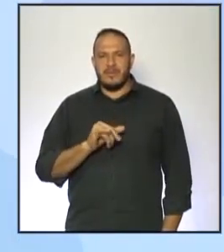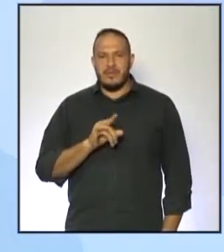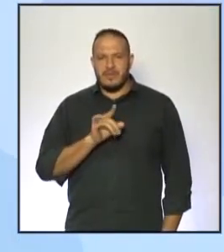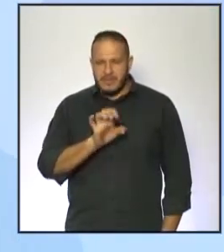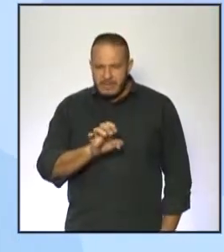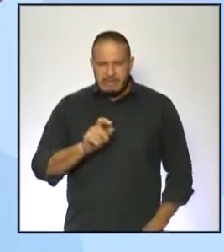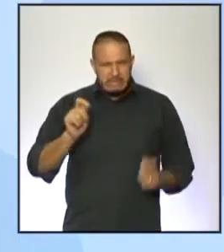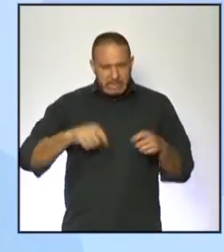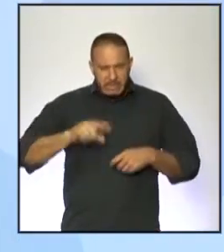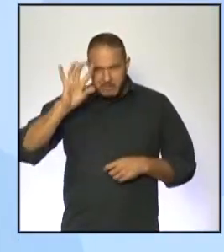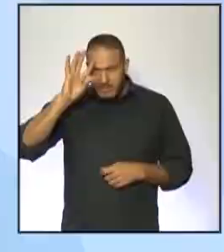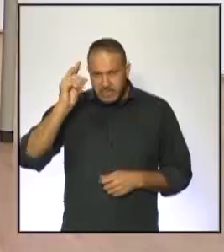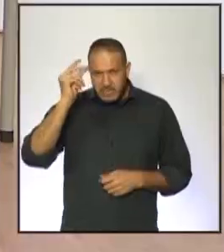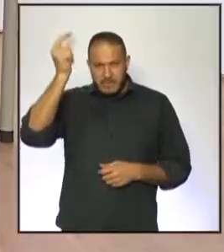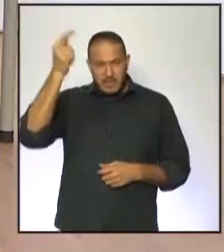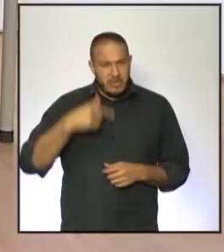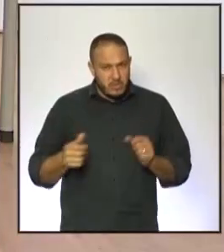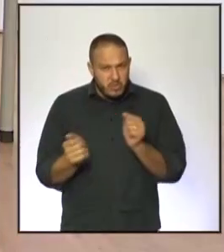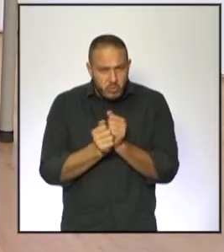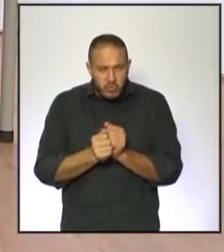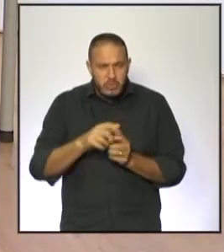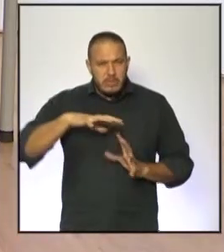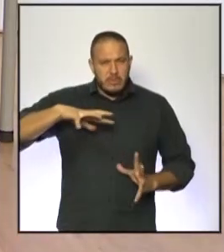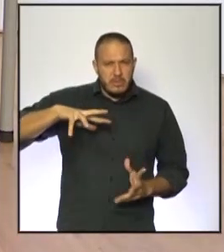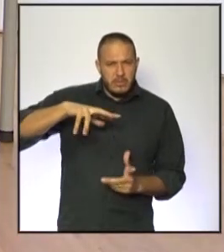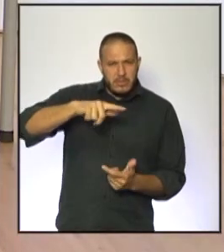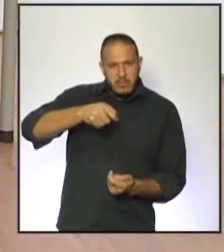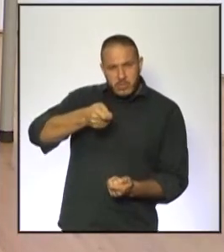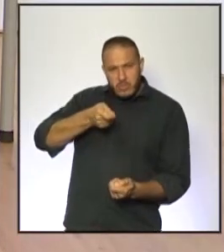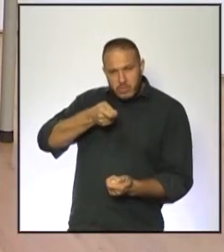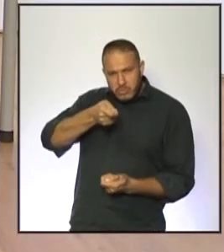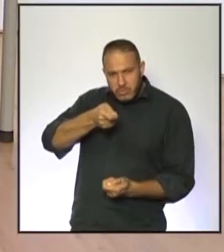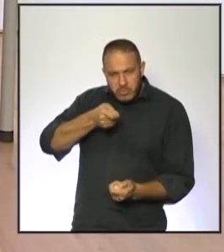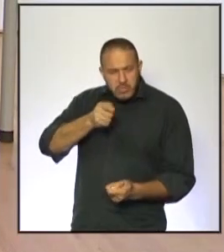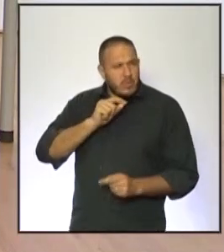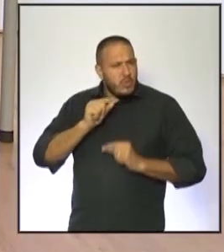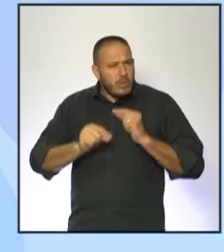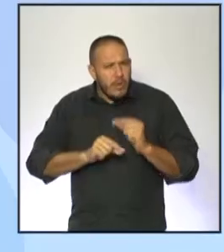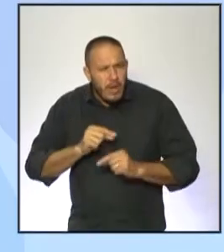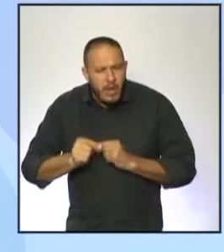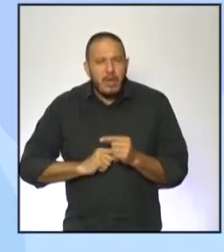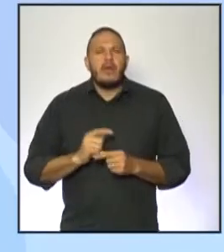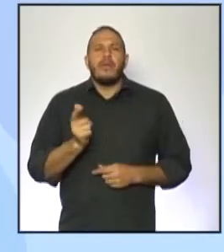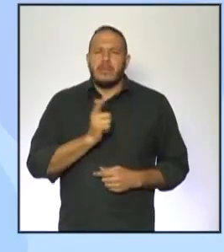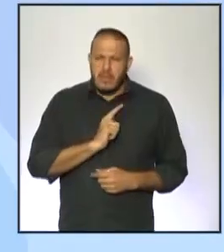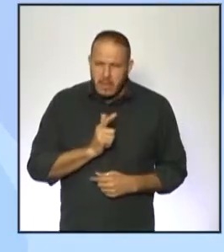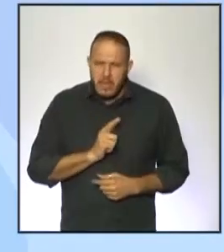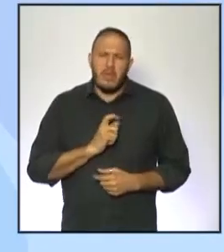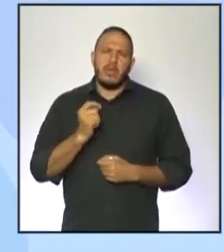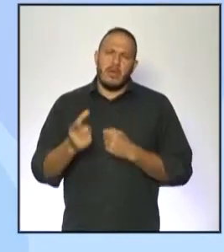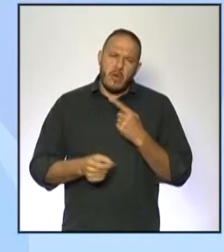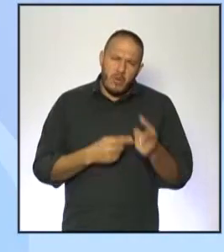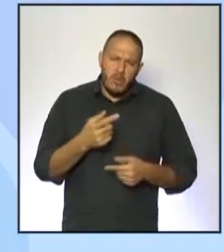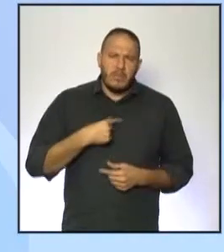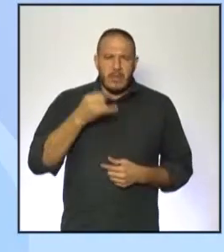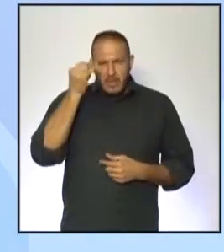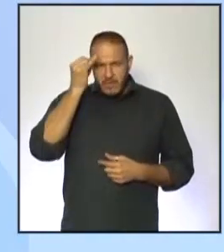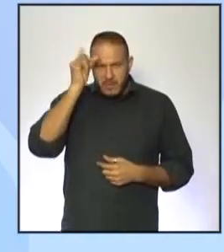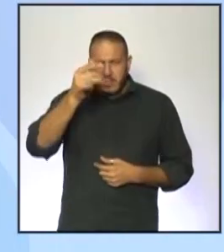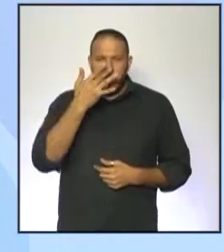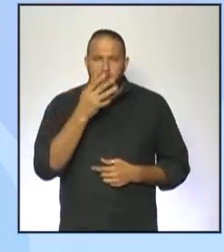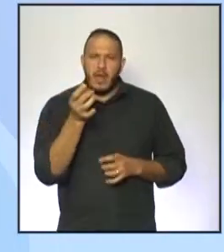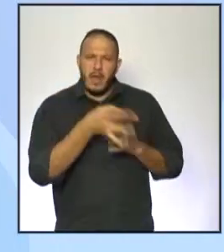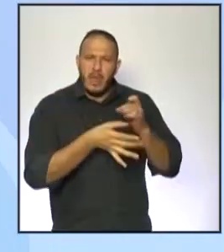sustentabilidades? E quais são as atitudes sustentáveis? Temos algumas. Não jogar o lixo nas ruas,